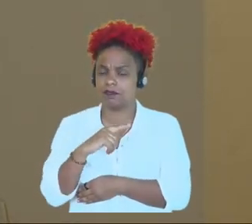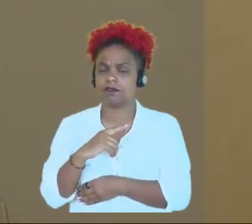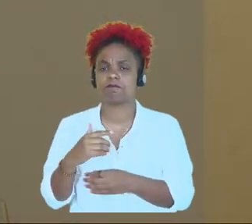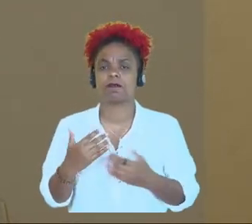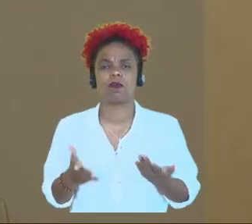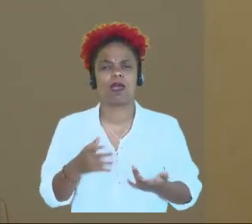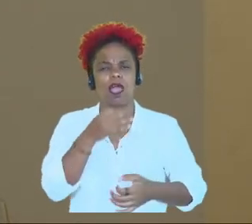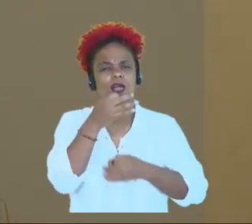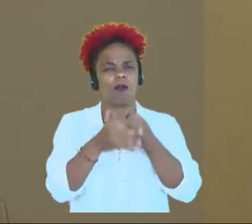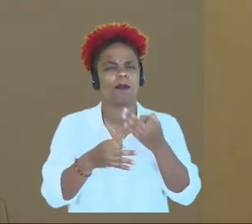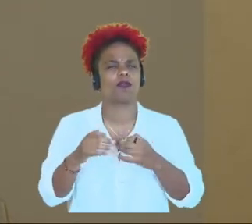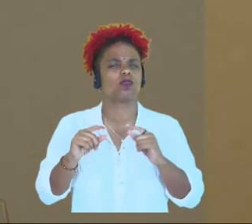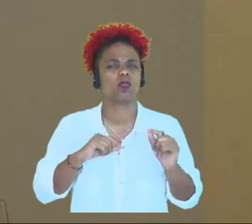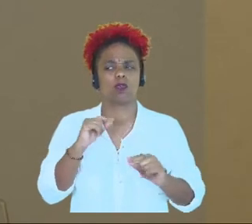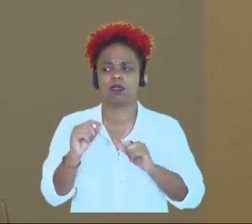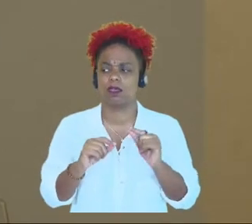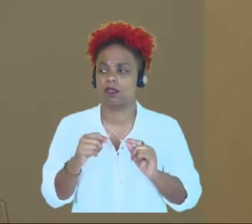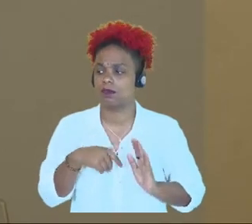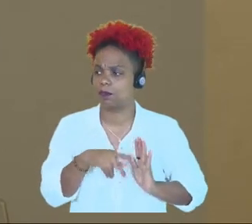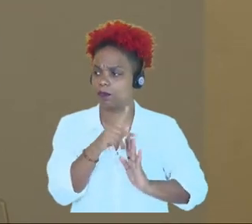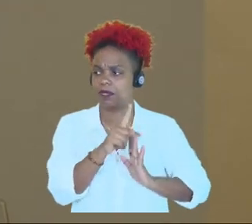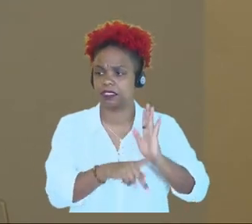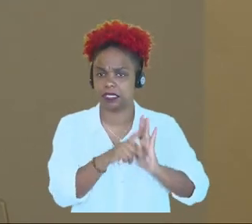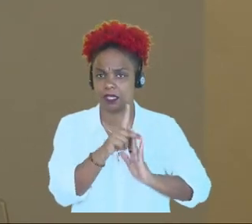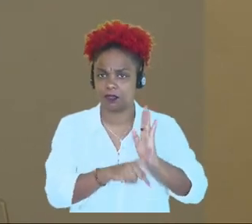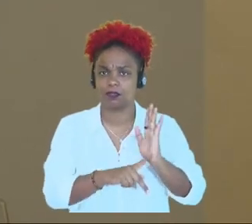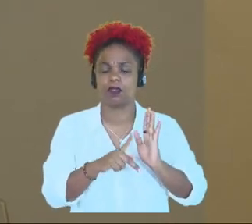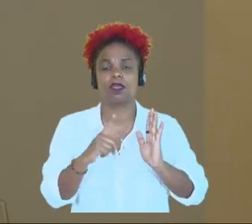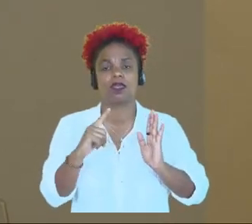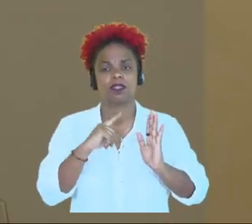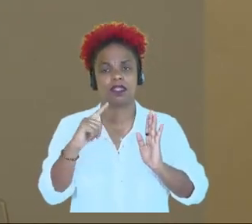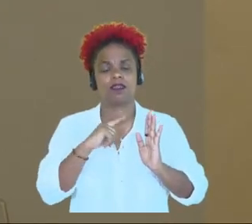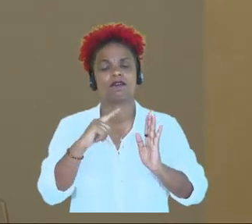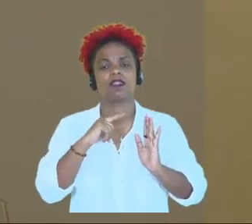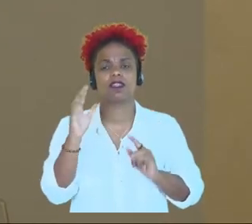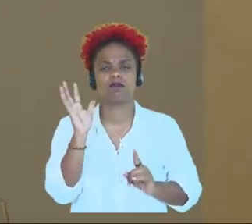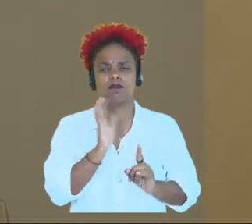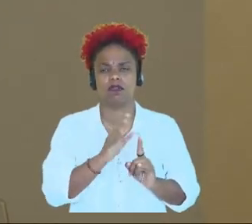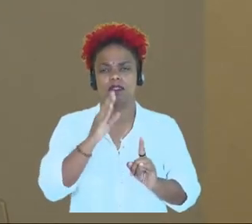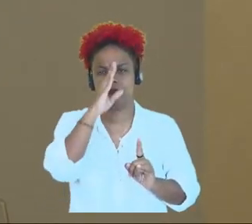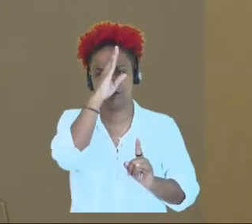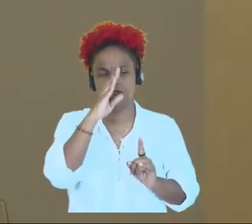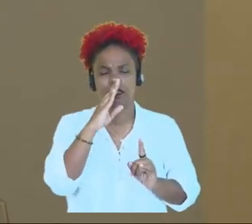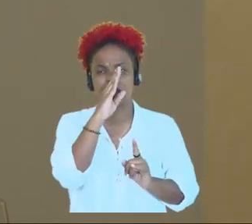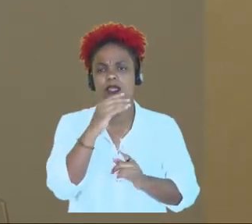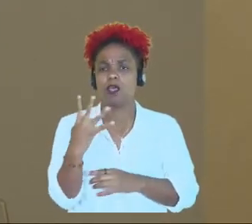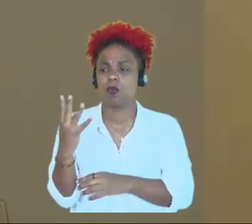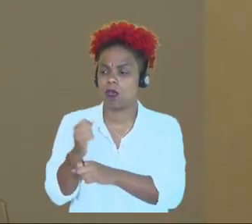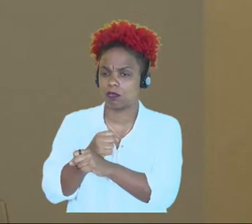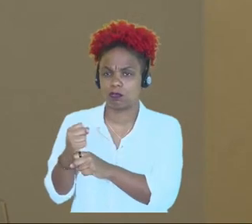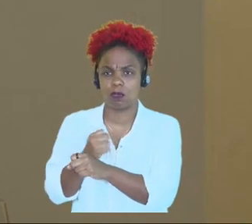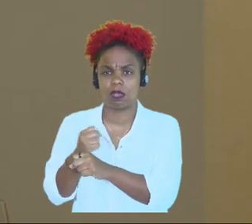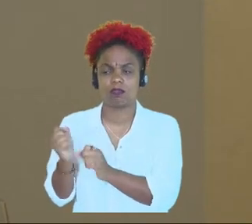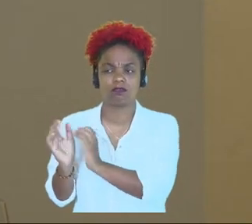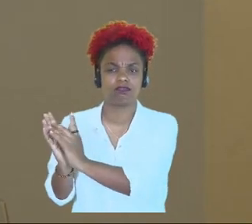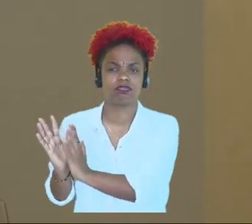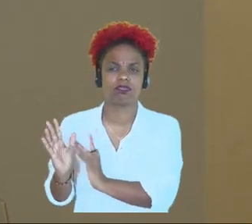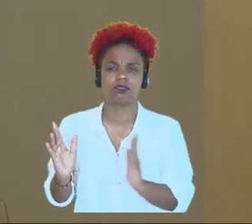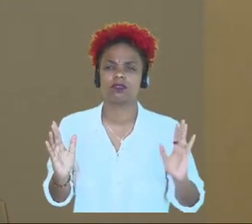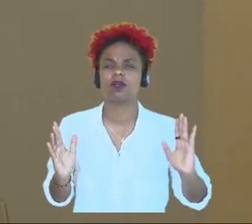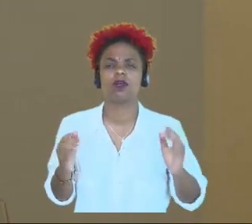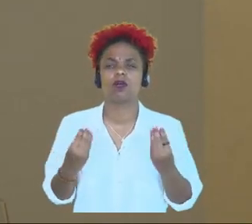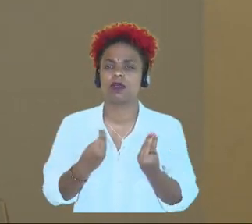sentido. O que o projeto bolsonarista significou para o Brasil nesses 4 anos foi uma